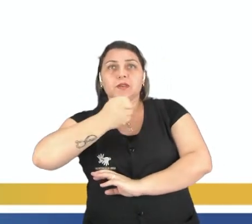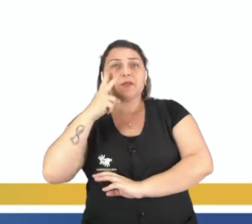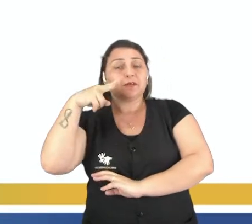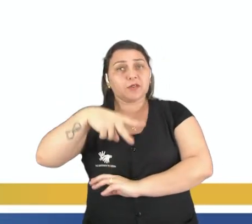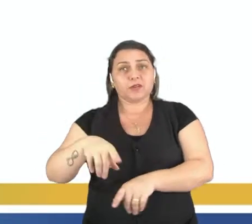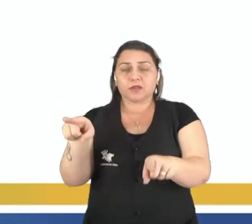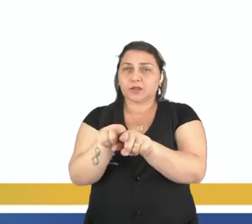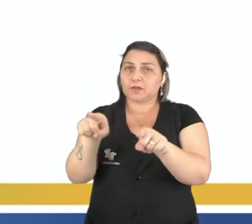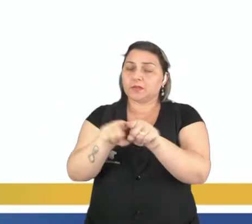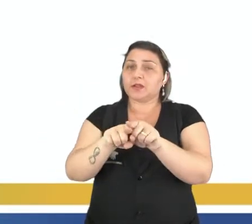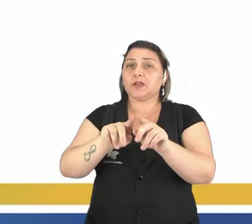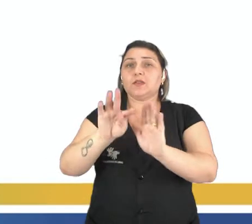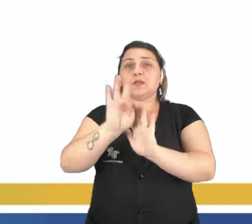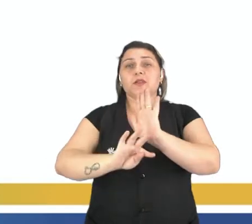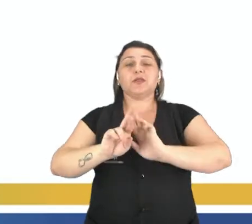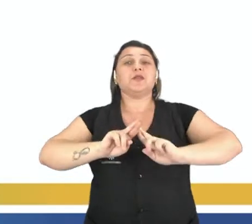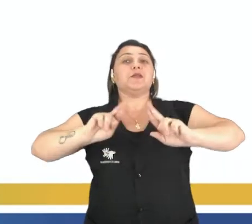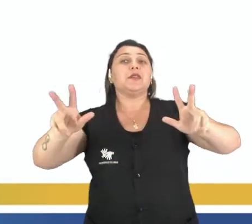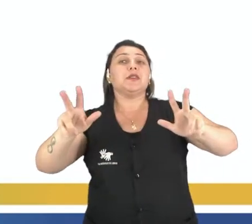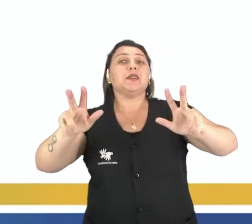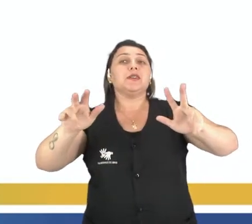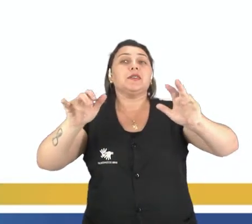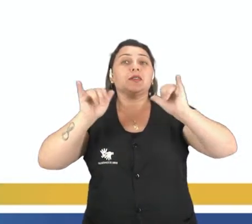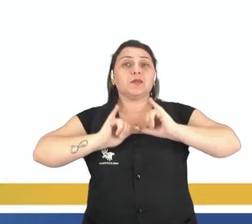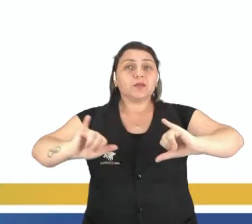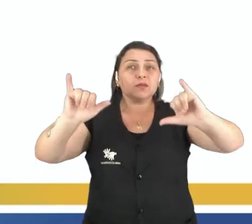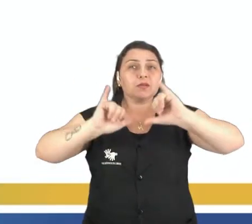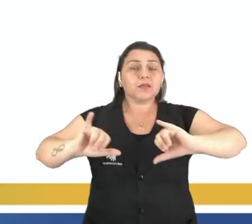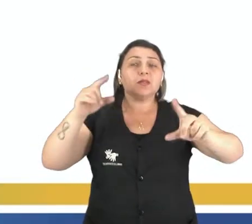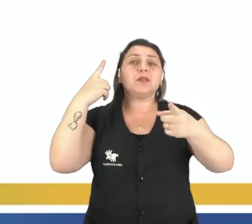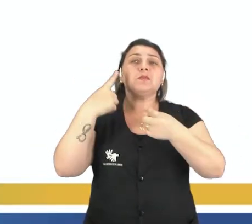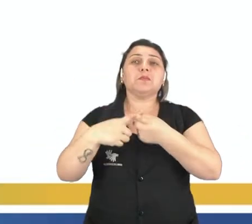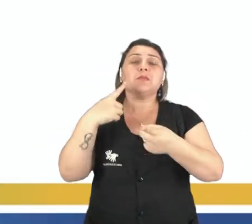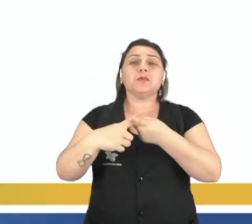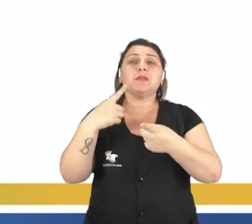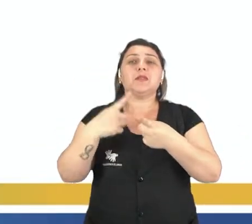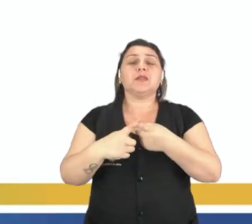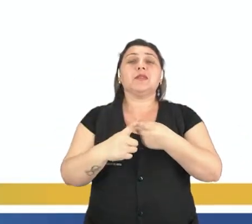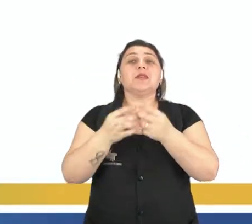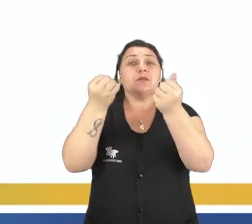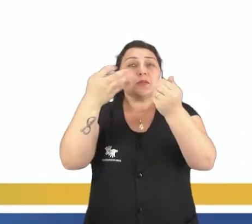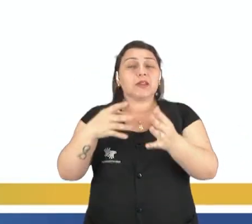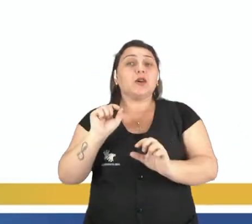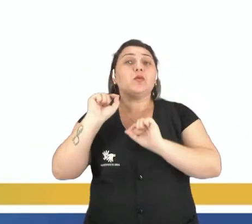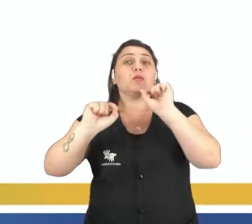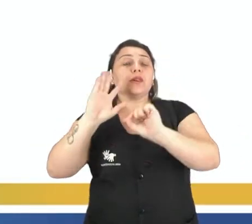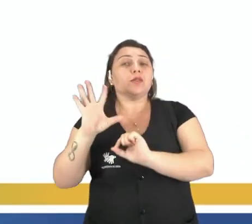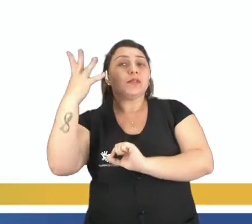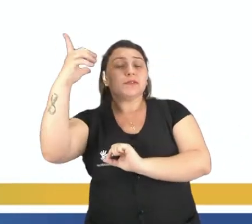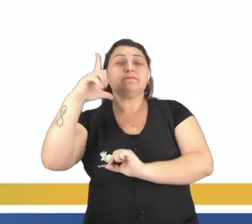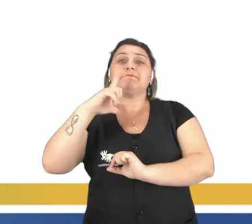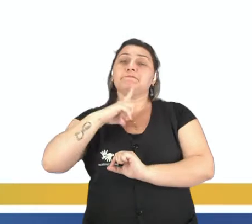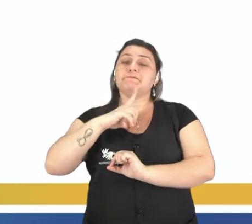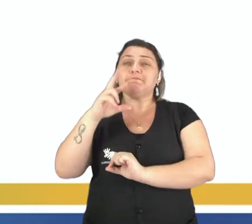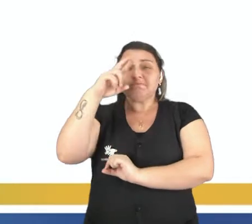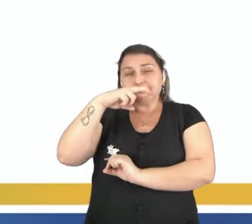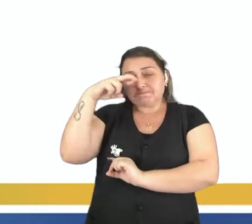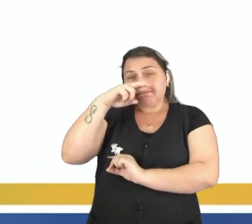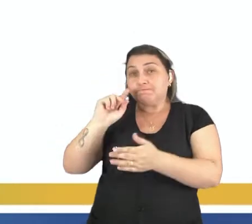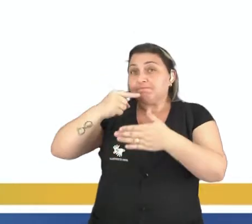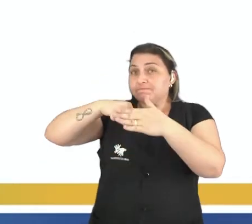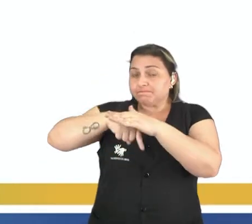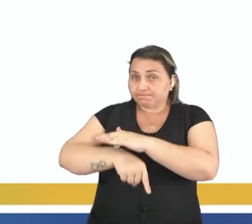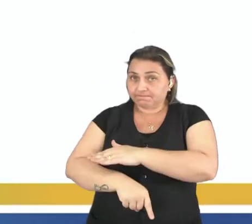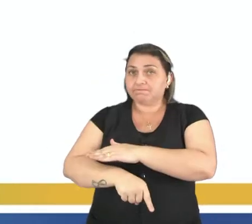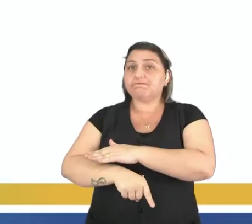Viram também que é um texto diferente da notícia. Porque, além de mencionar um fato, também tem uma investigação